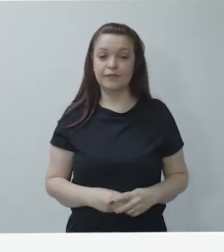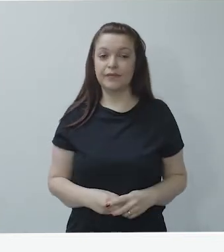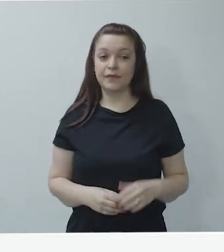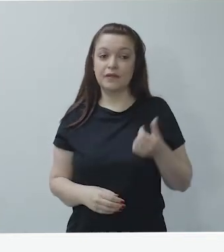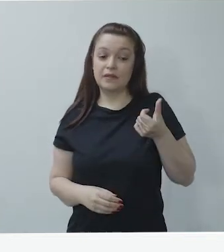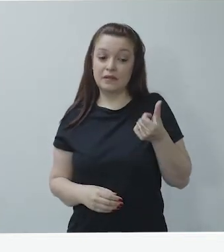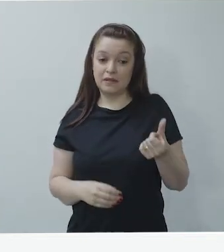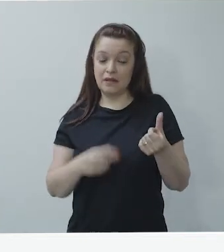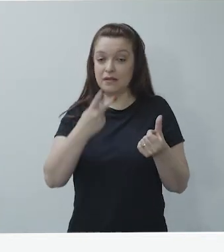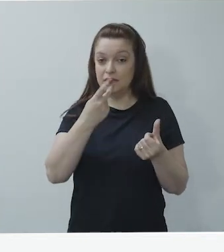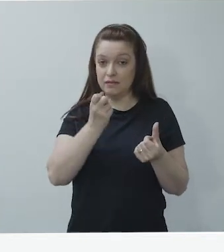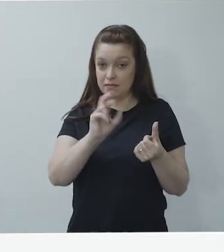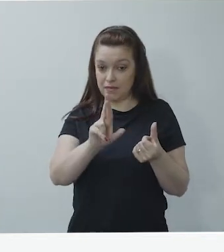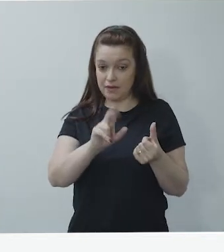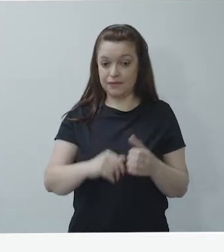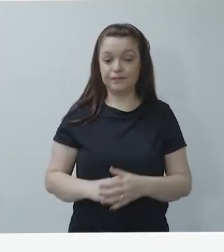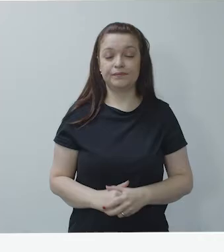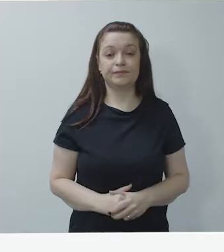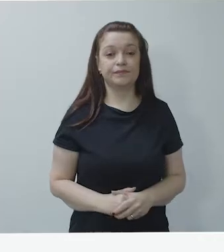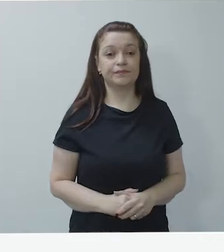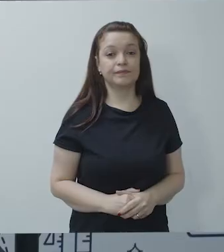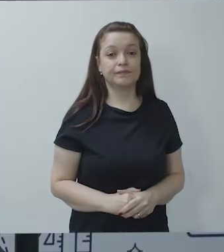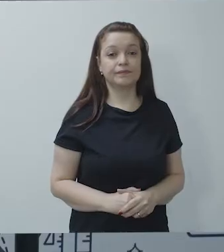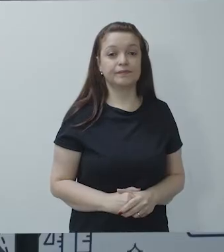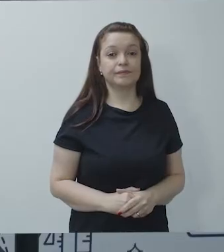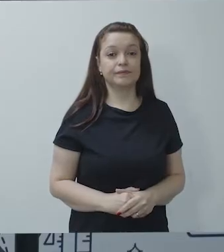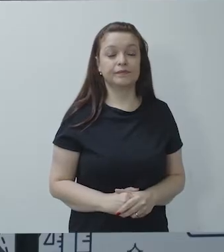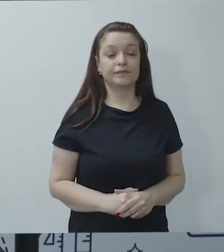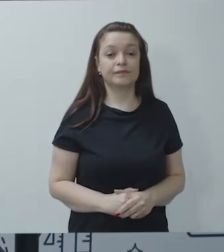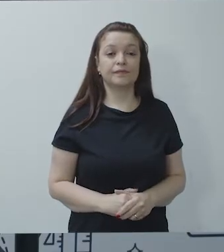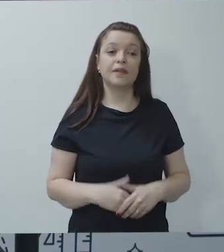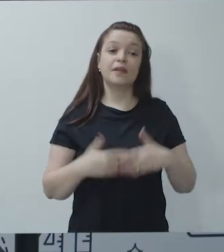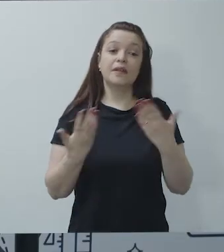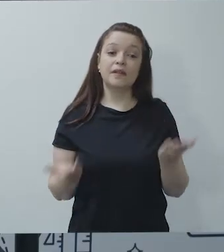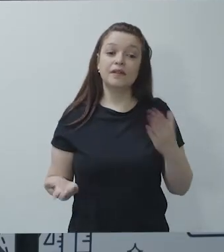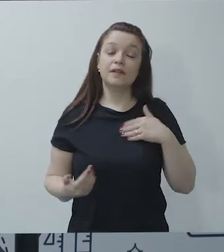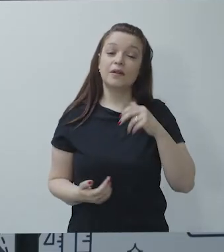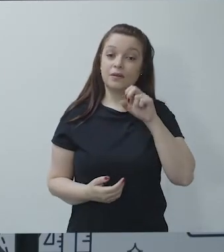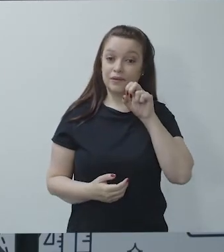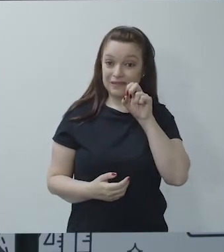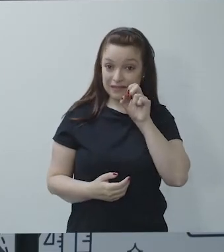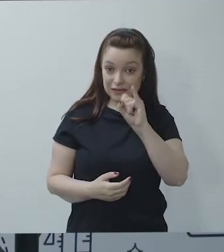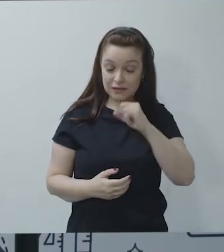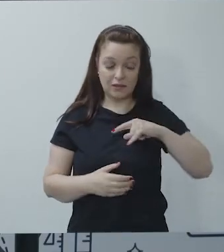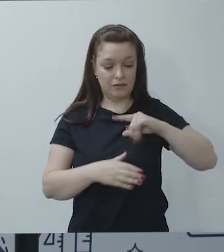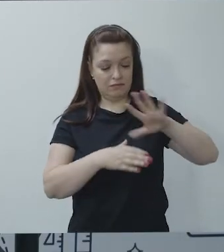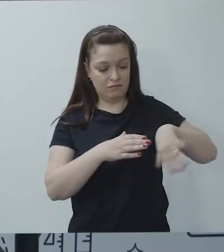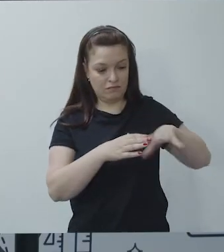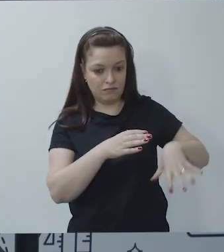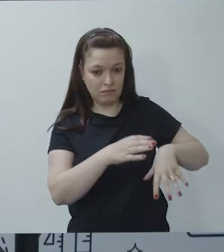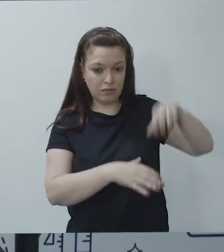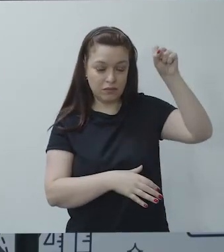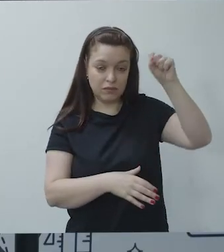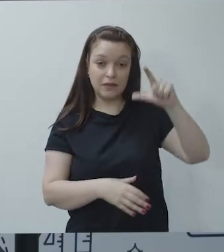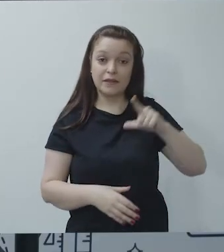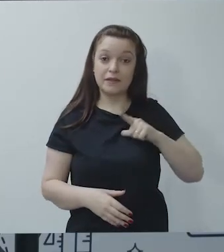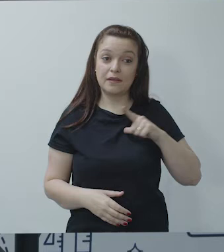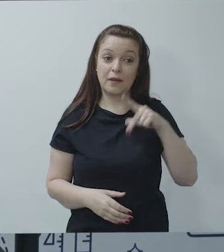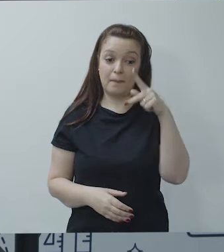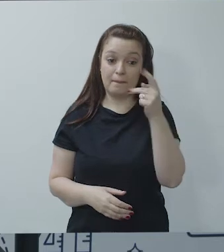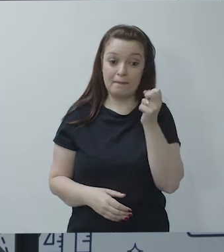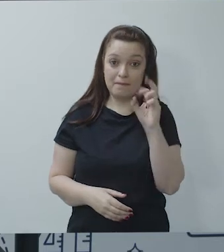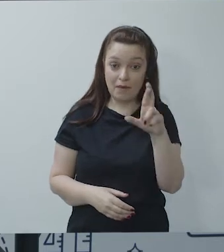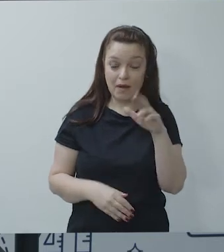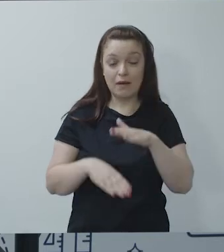par. E o 6, número par. Então, se cair números no sorteio do bingo, se